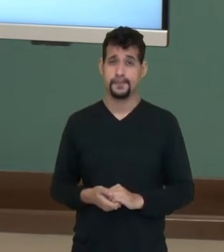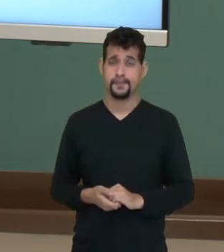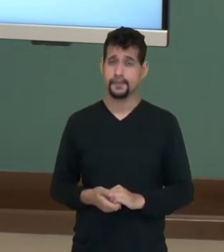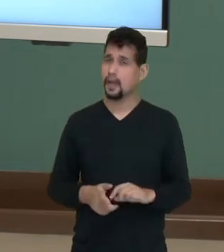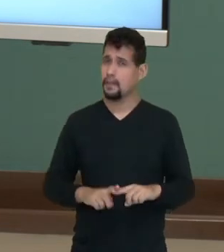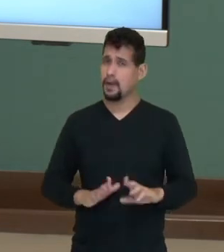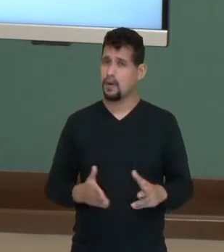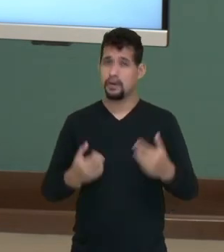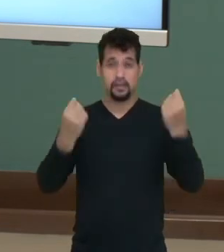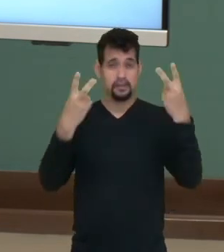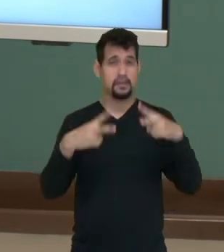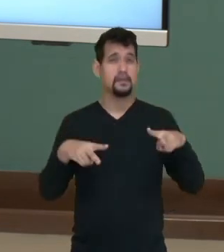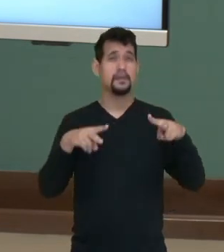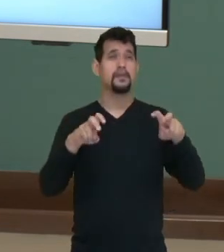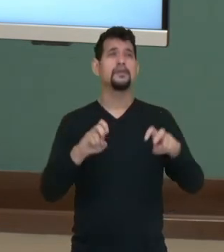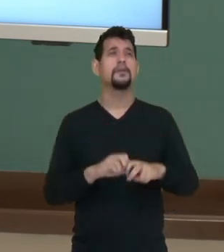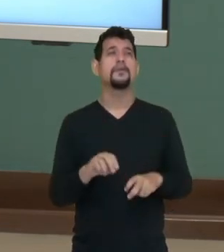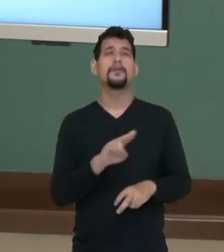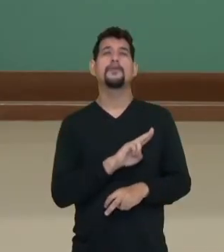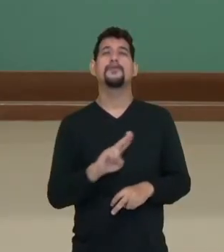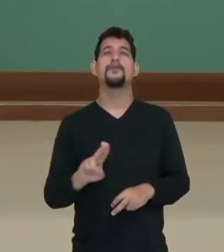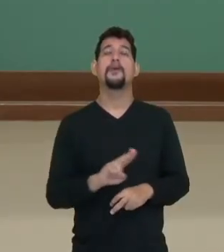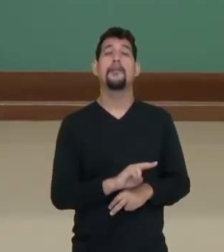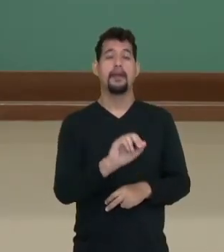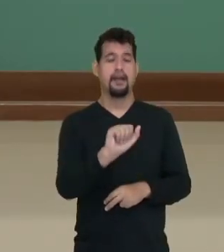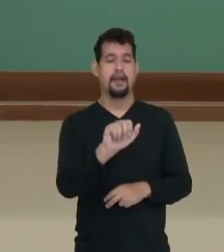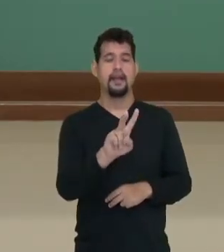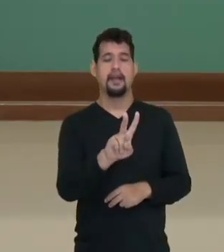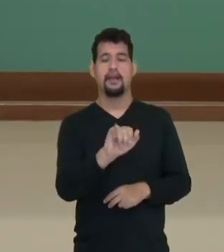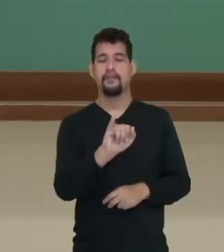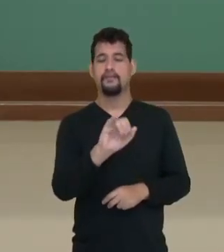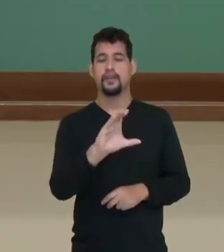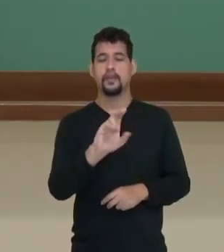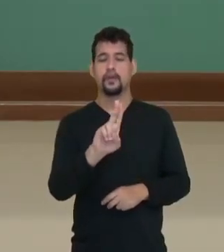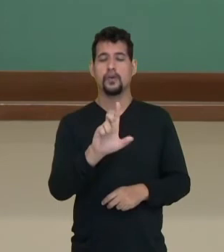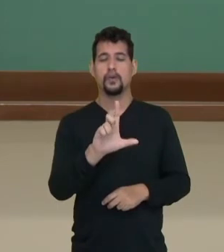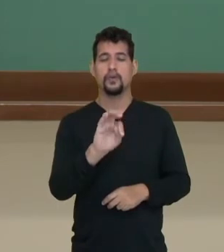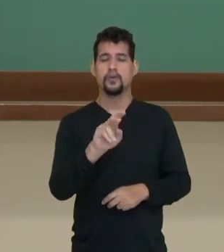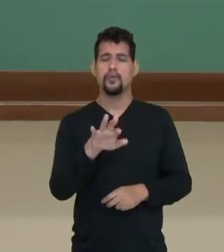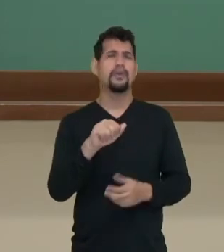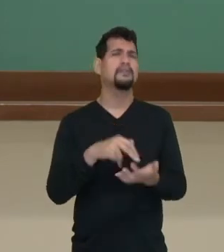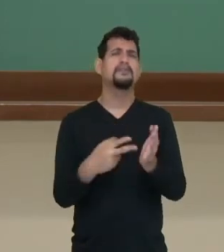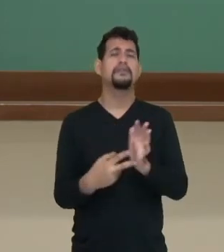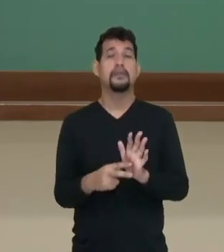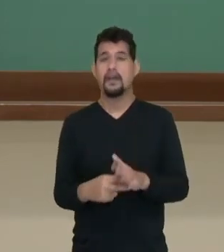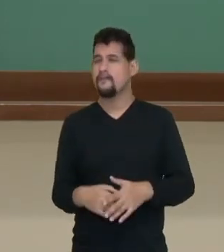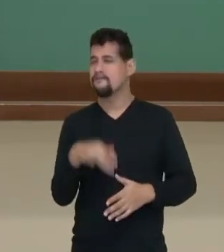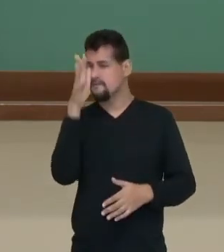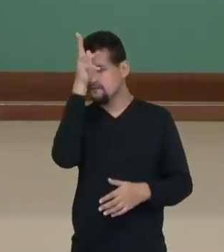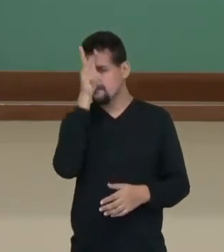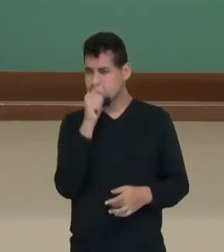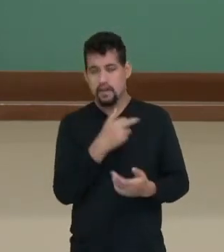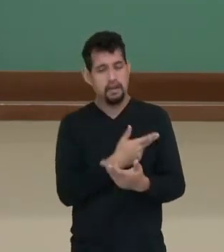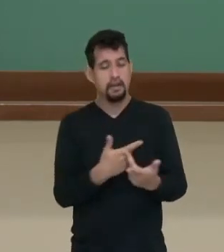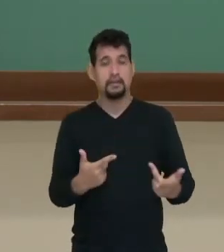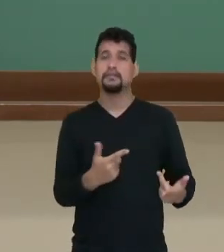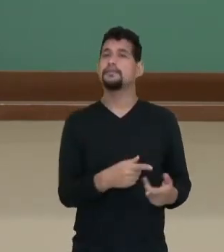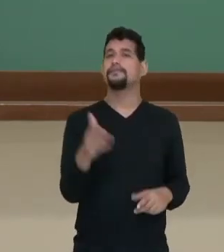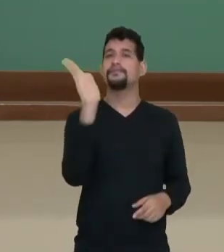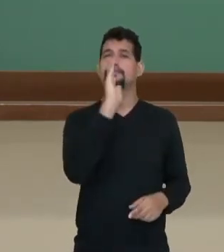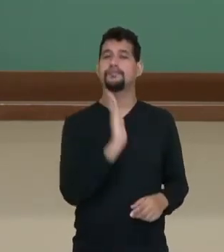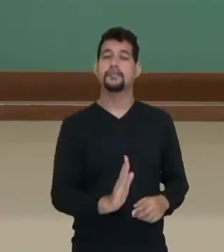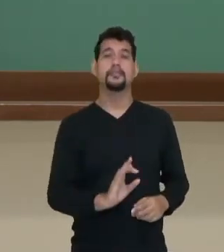Agora vamos falar da avicultura, que é a criação então de frangos, né, e outros tipos de aves, ok? Então o Brasil ele só